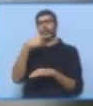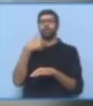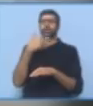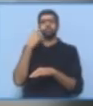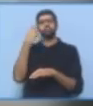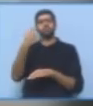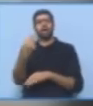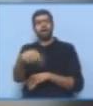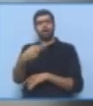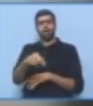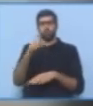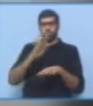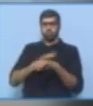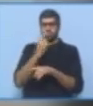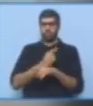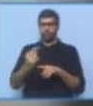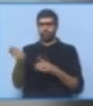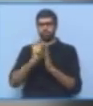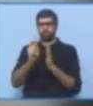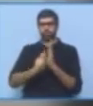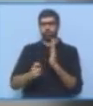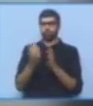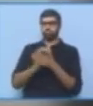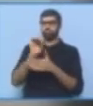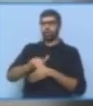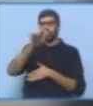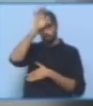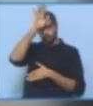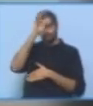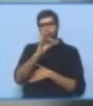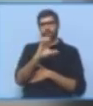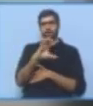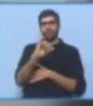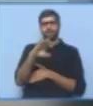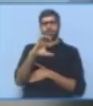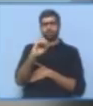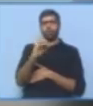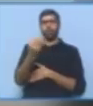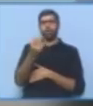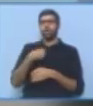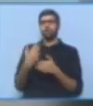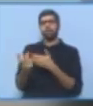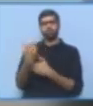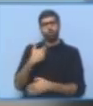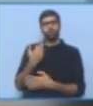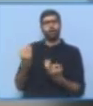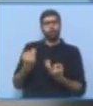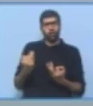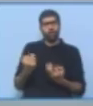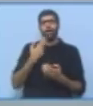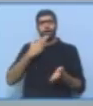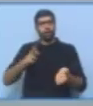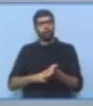dia teve a ousadia de escrever ao Papa Francisco e a resposta veio, não foi? É